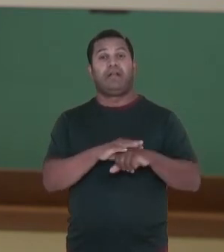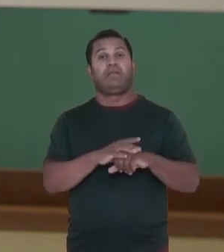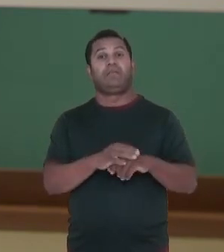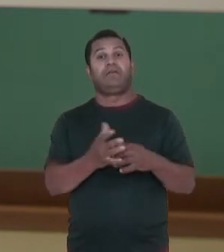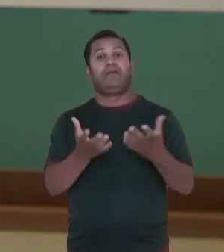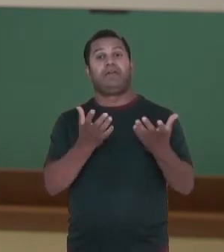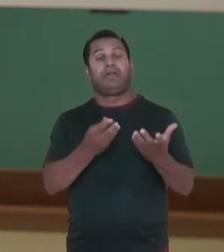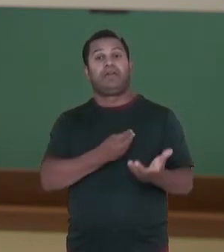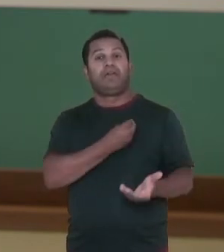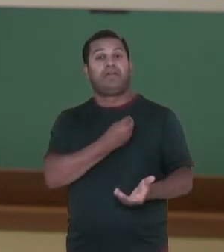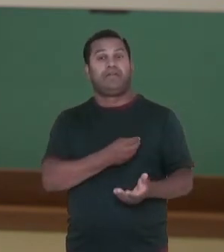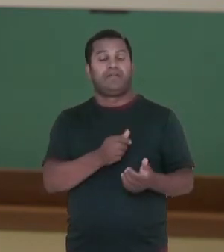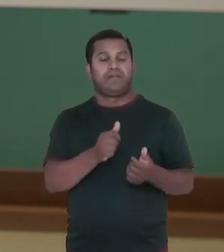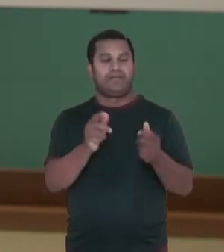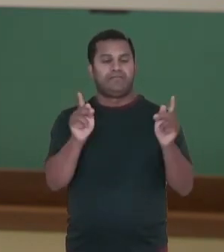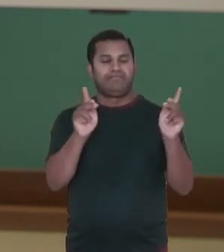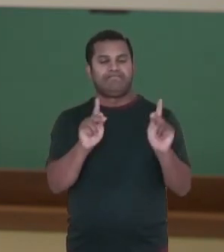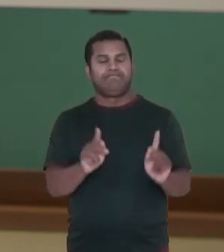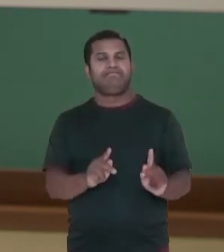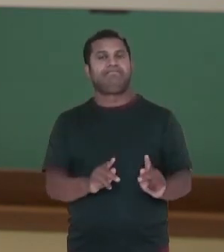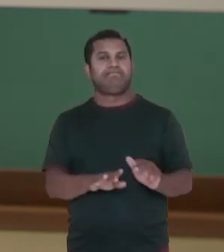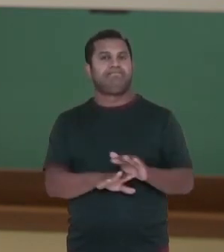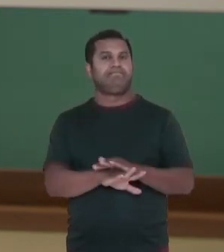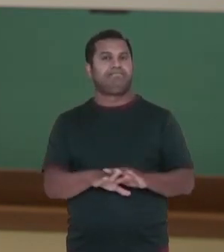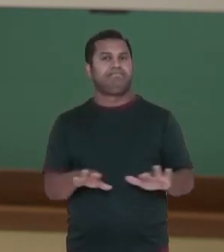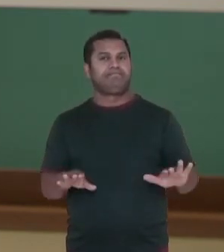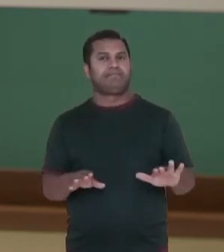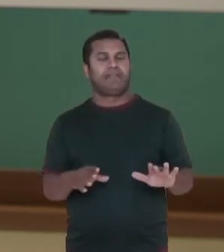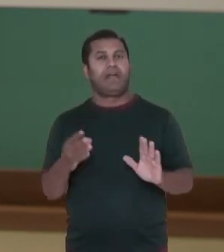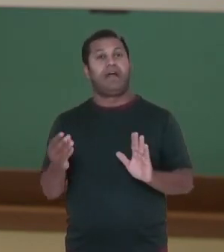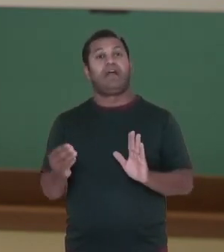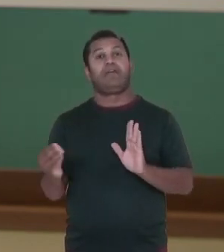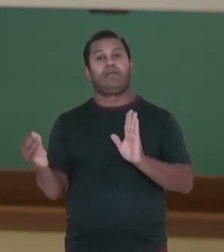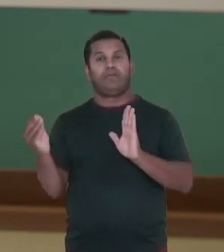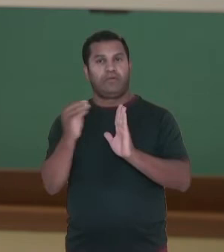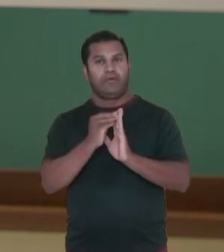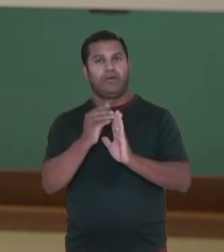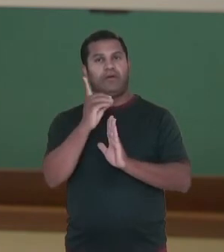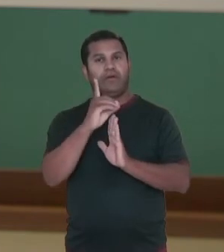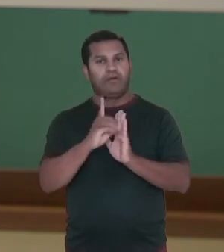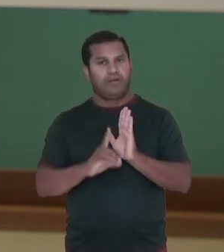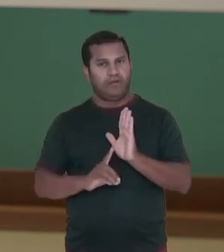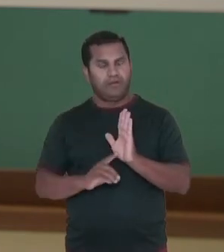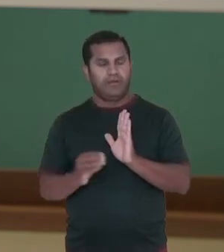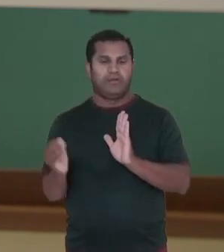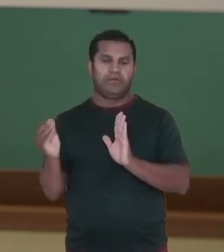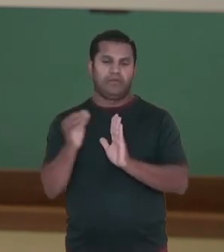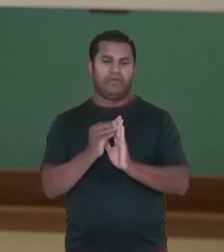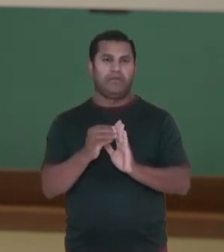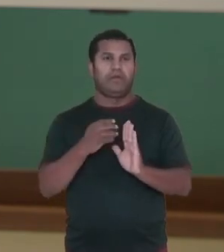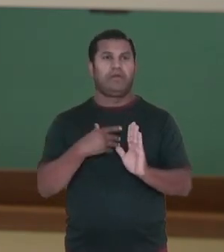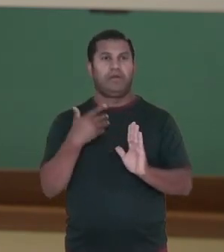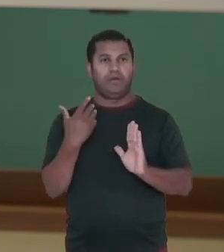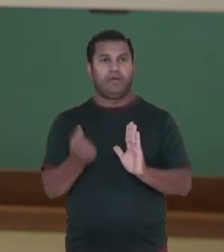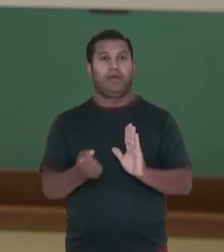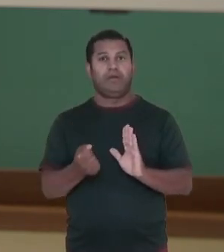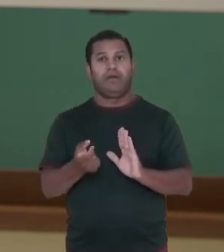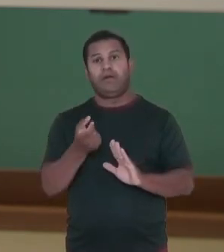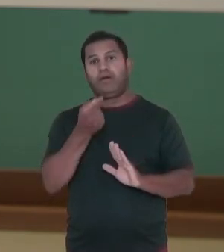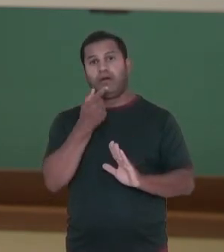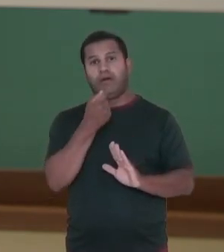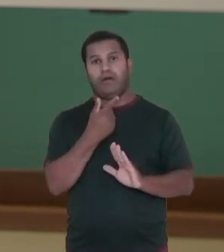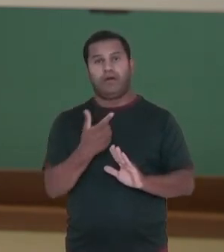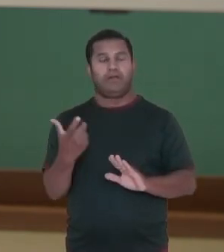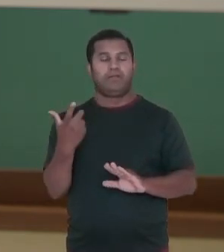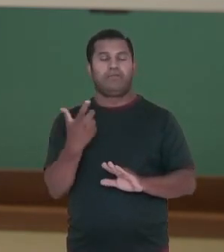autorizo a colocação de medicamentos naquele indivíduo que vai levar ela à